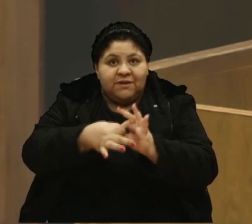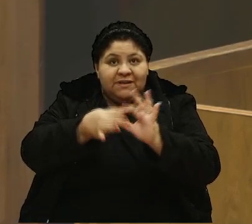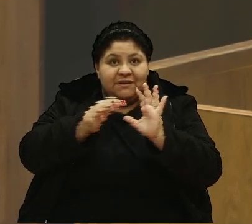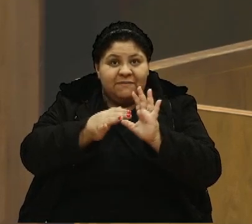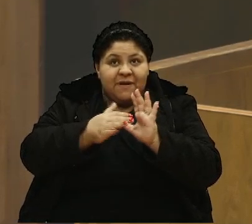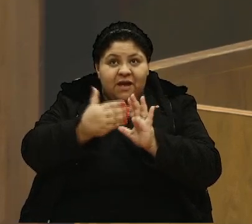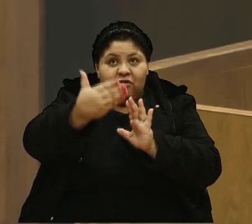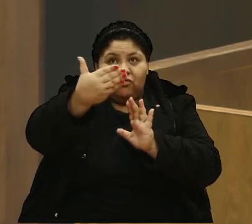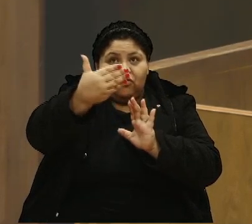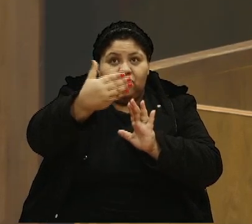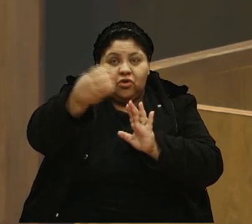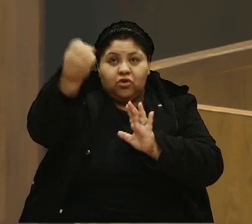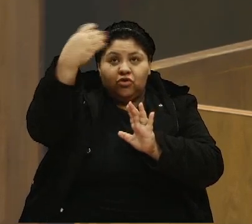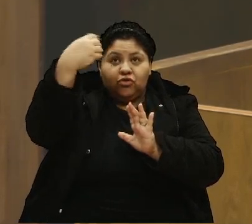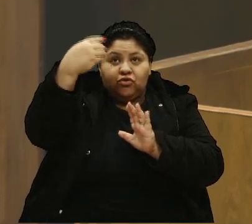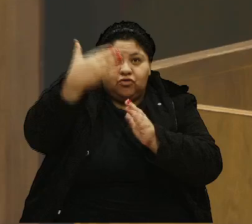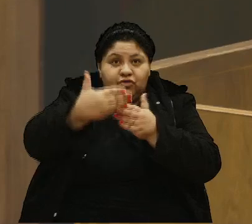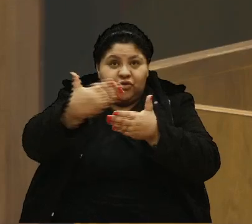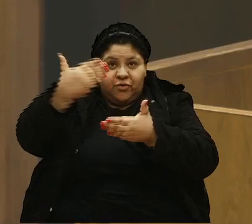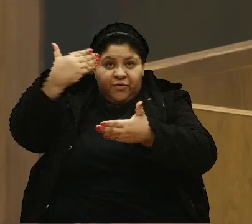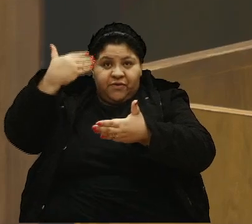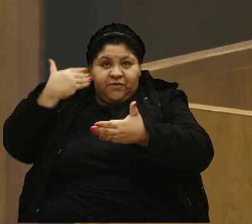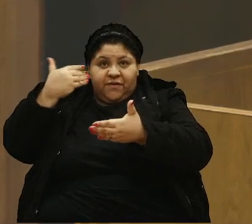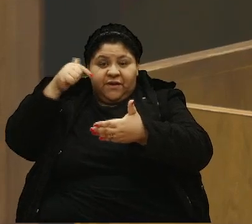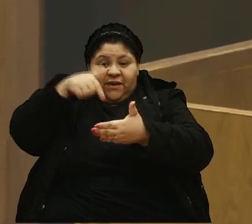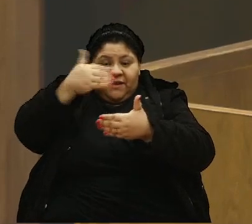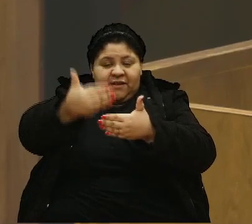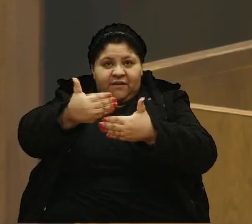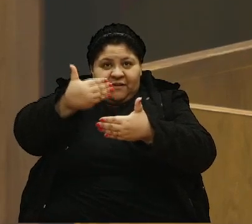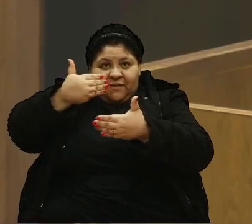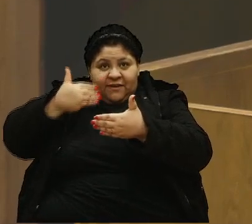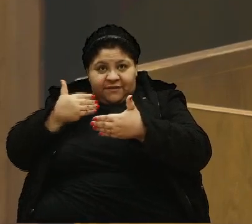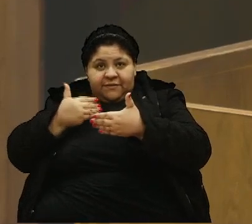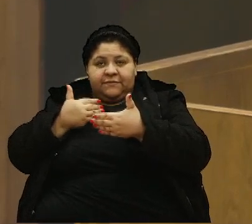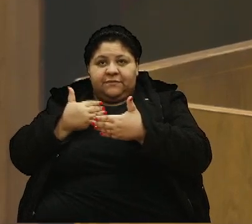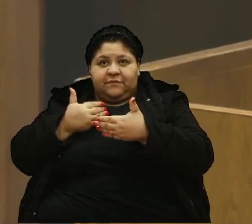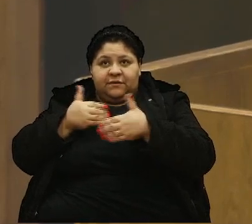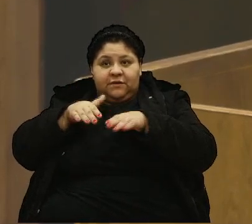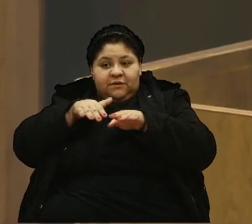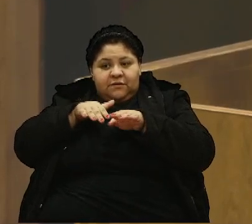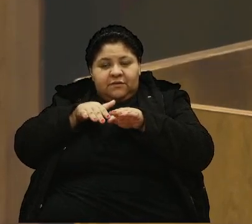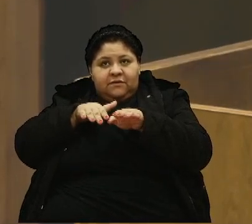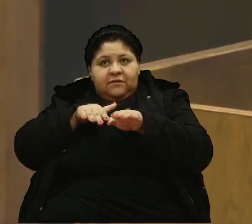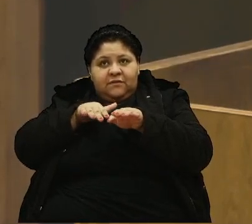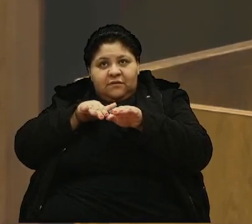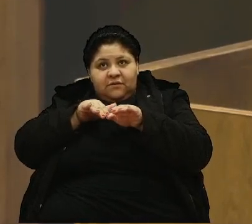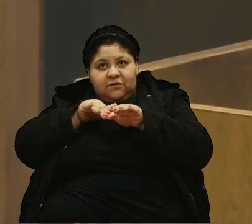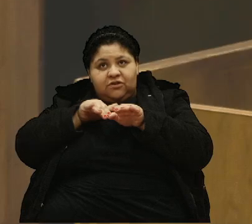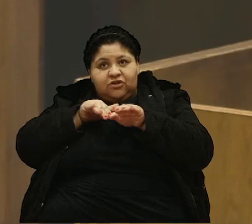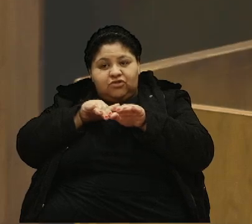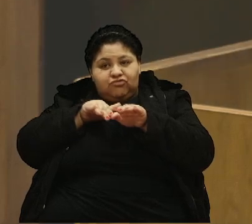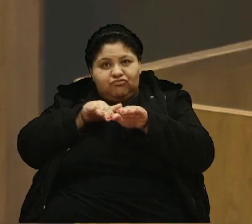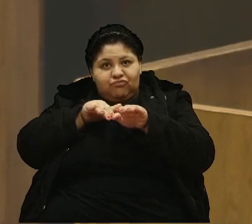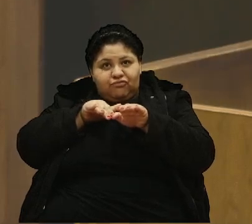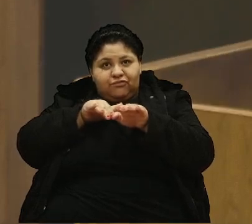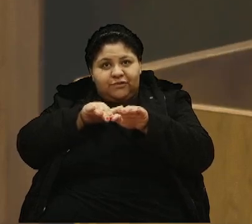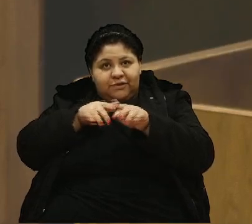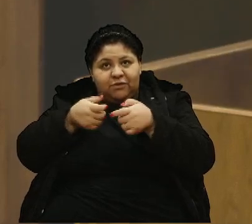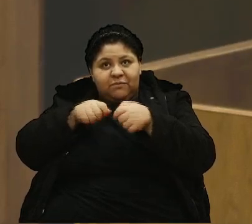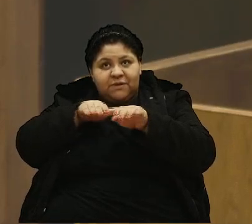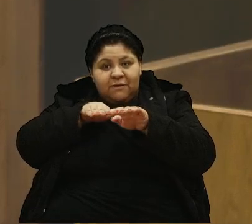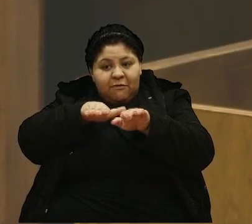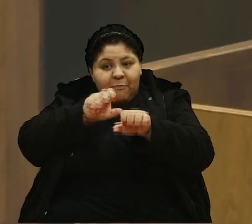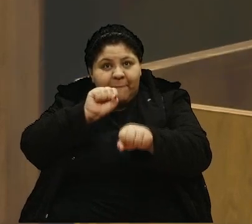trás. Estes veículos que estão à retaguarda, atrás, já vão iniciar a sua aceleração e não vão precisar frear